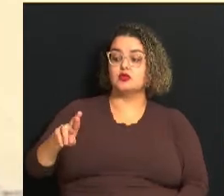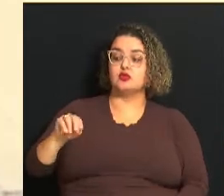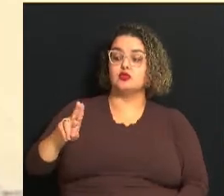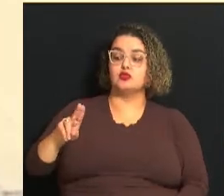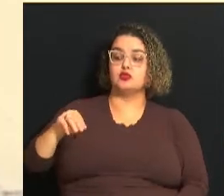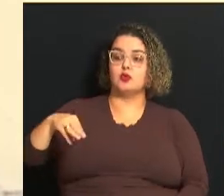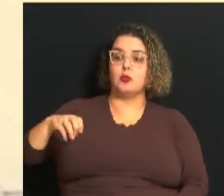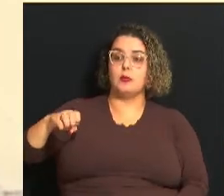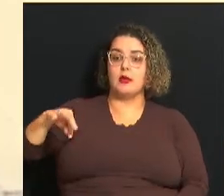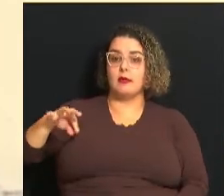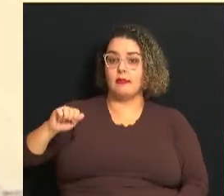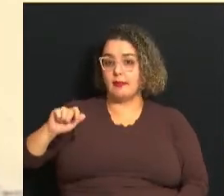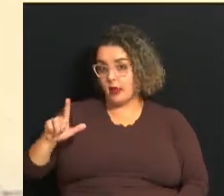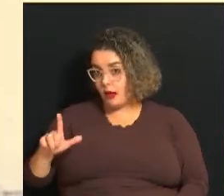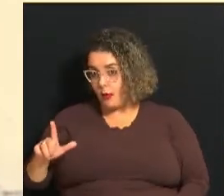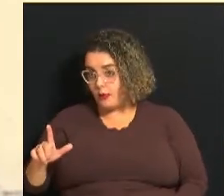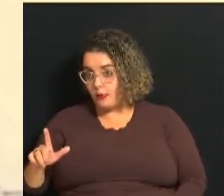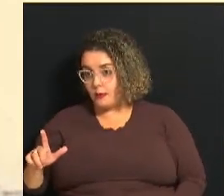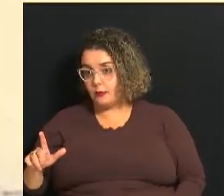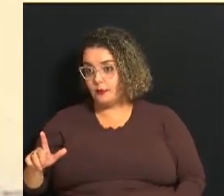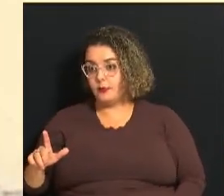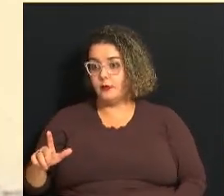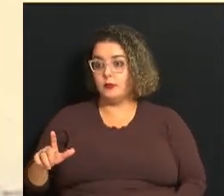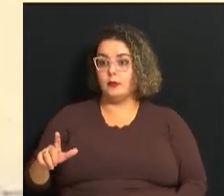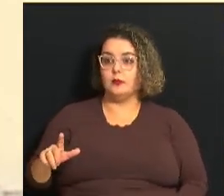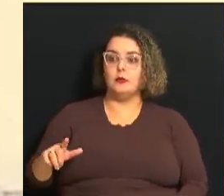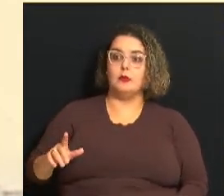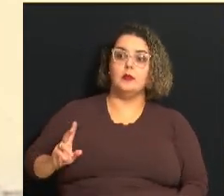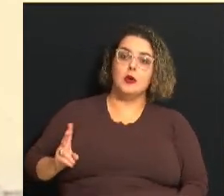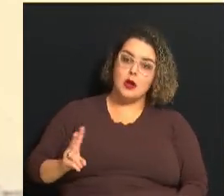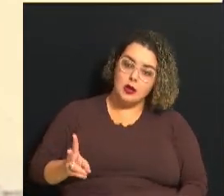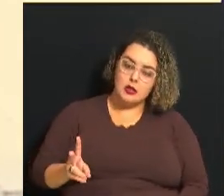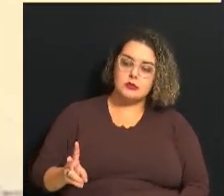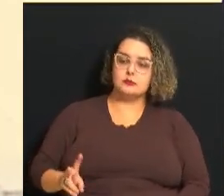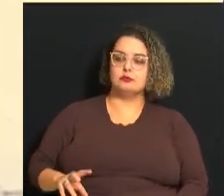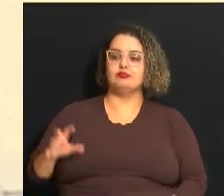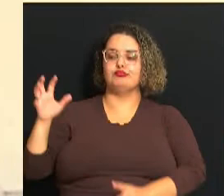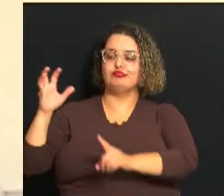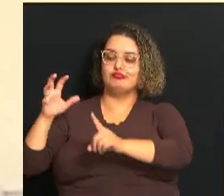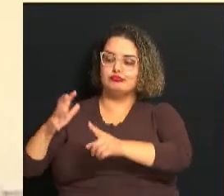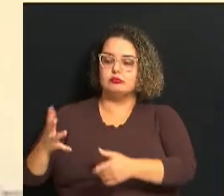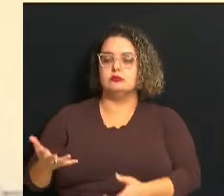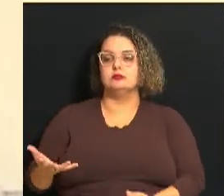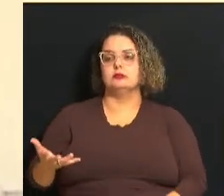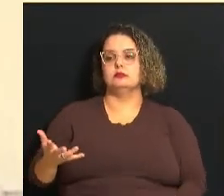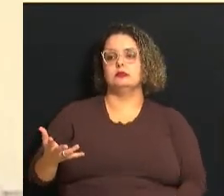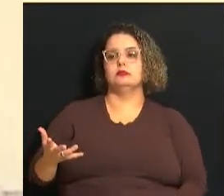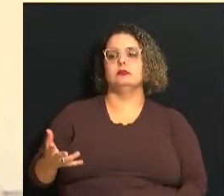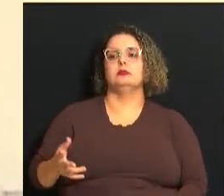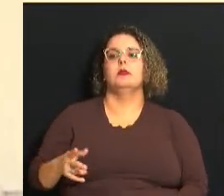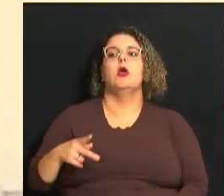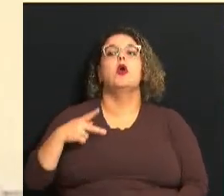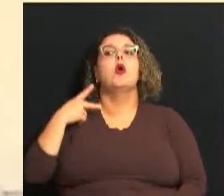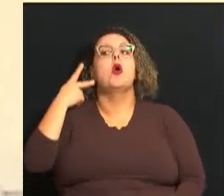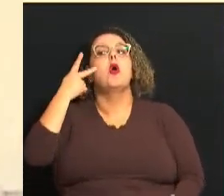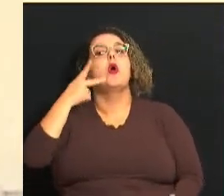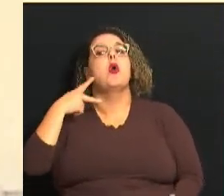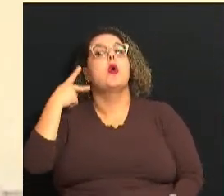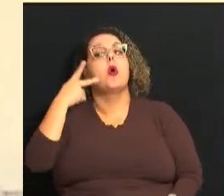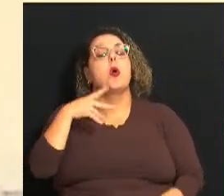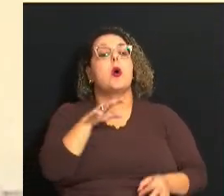moral instrumental processo contínuo de hostilidades né é via política ou